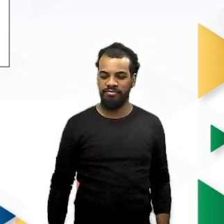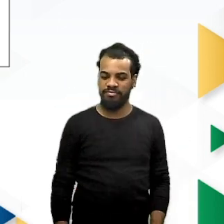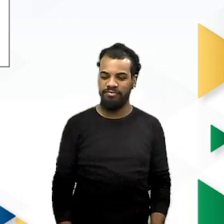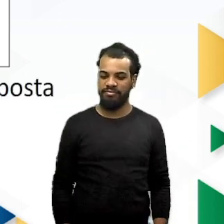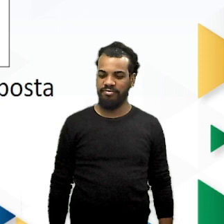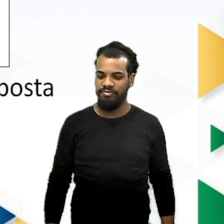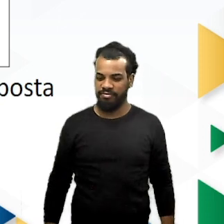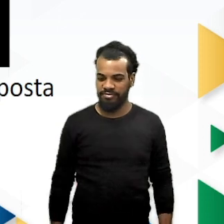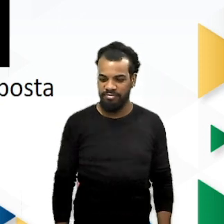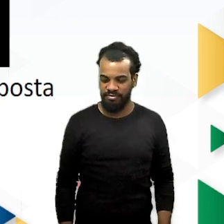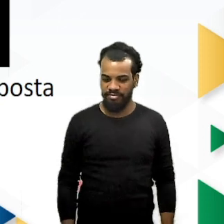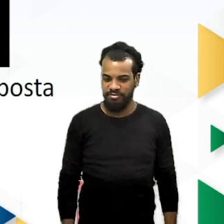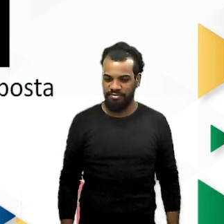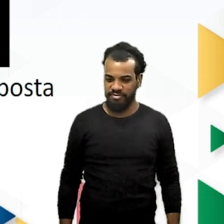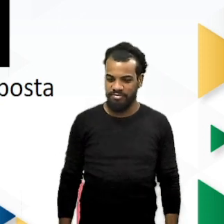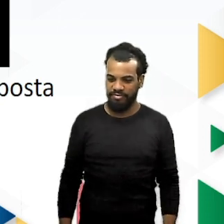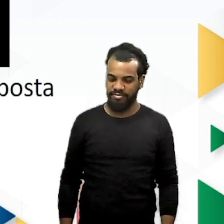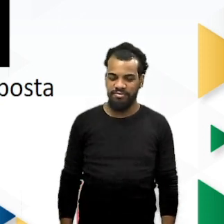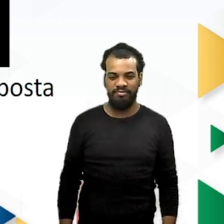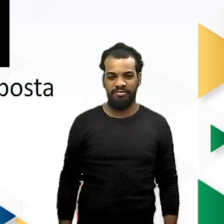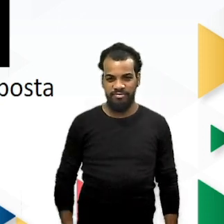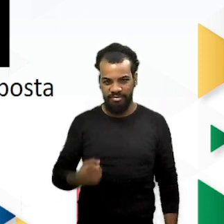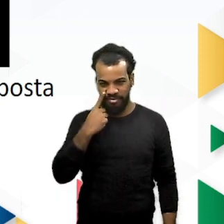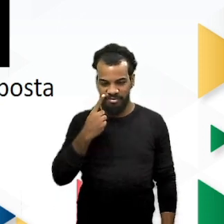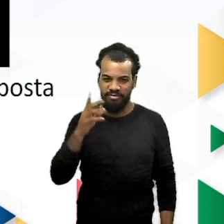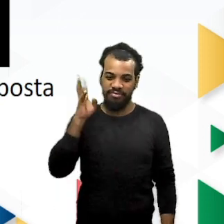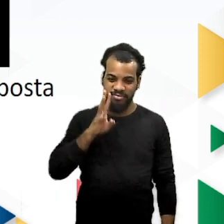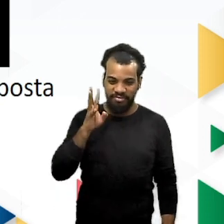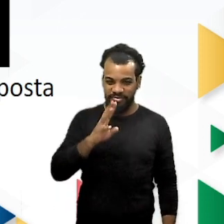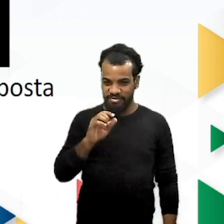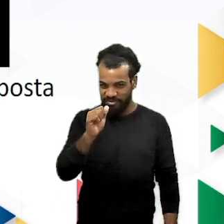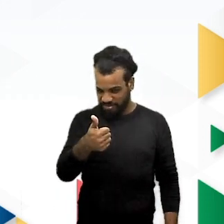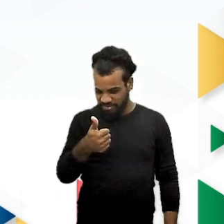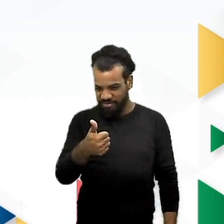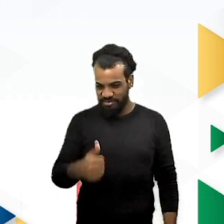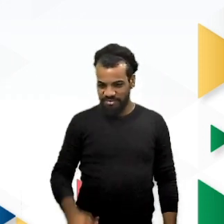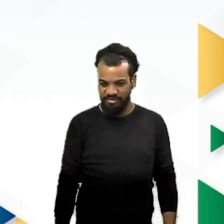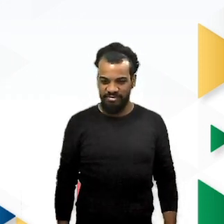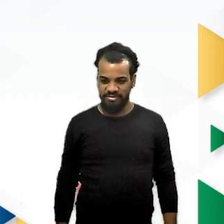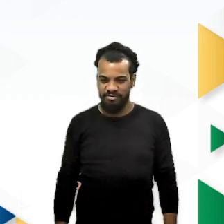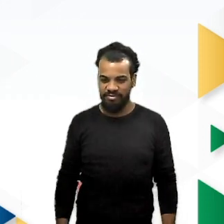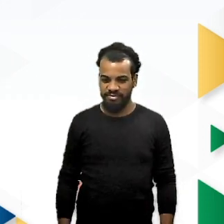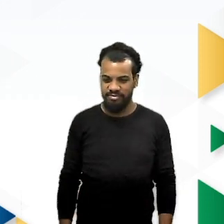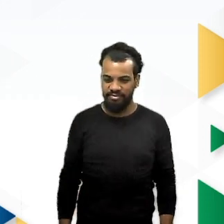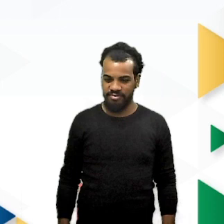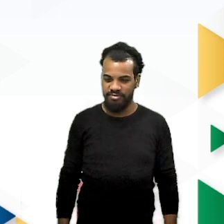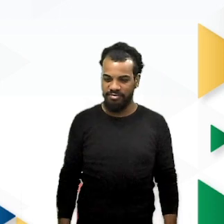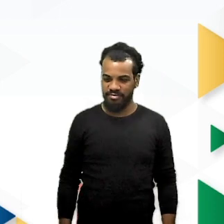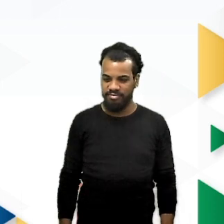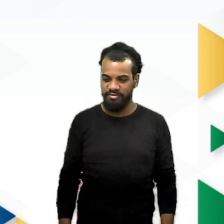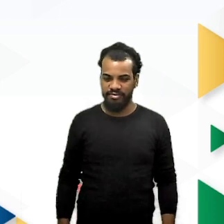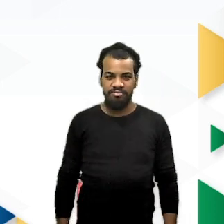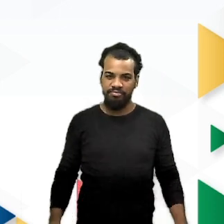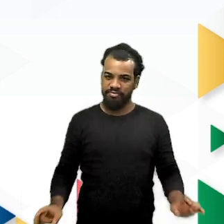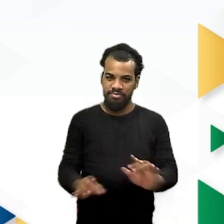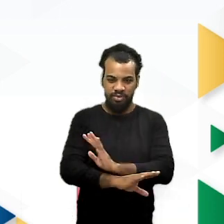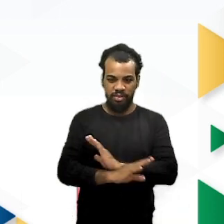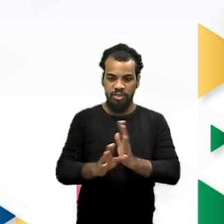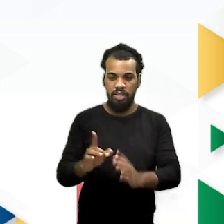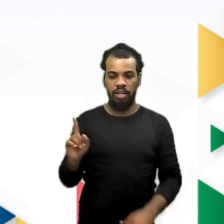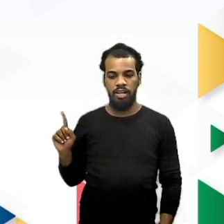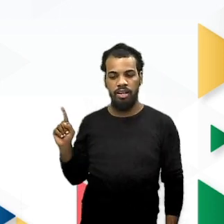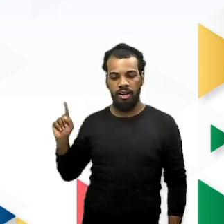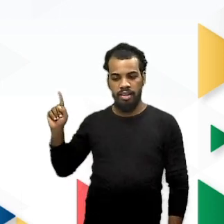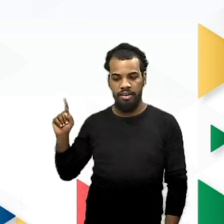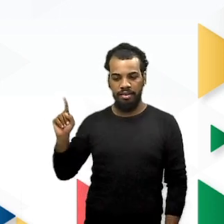ficou legal? Tá vendo aqui, ó? Ficou legal, não foi? Tranquilo então aí? Ronaldo, já terminou, né? Vou deixar esse desafio